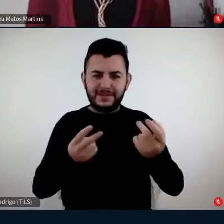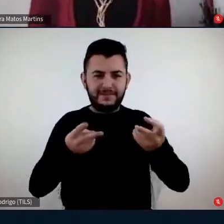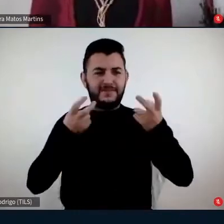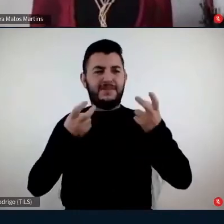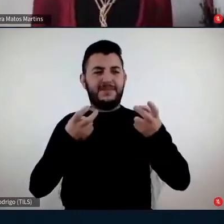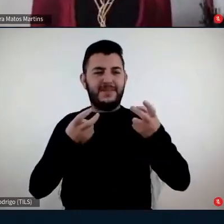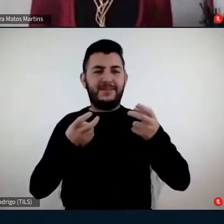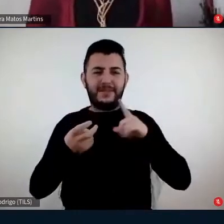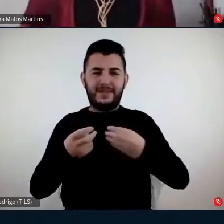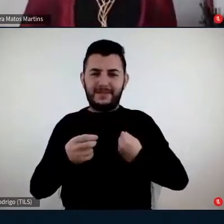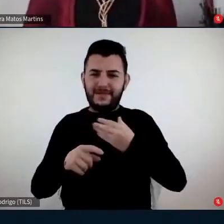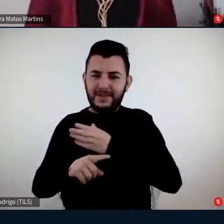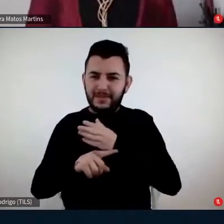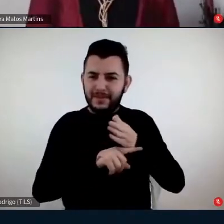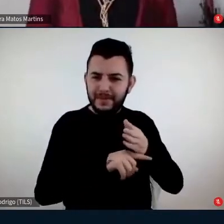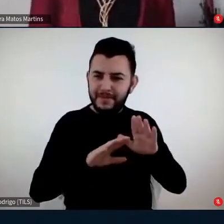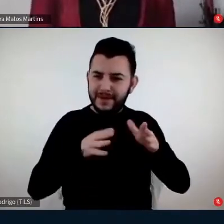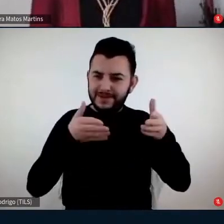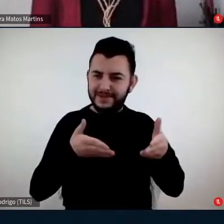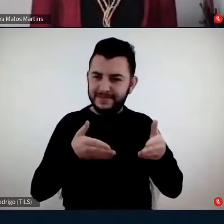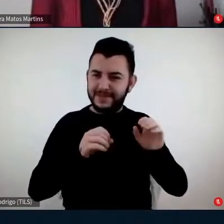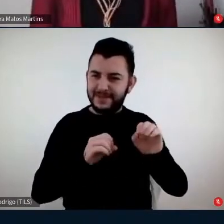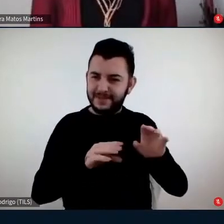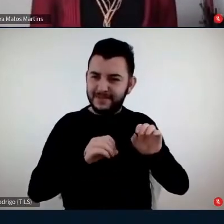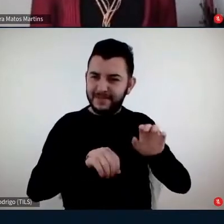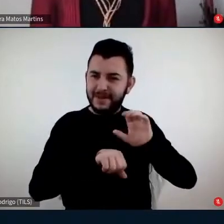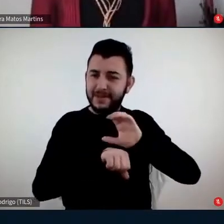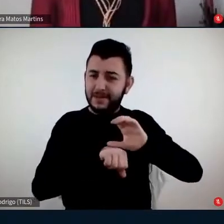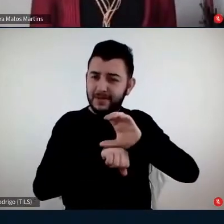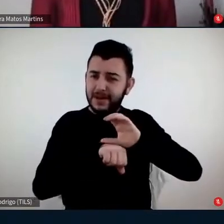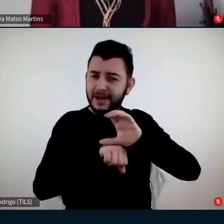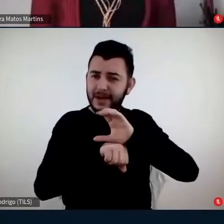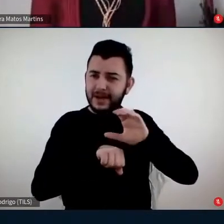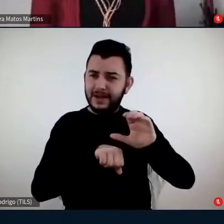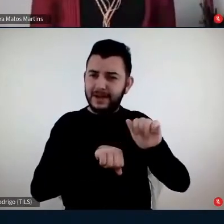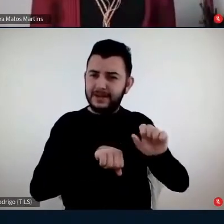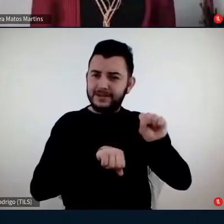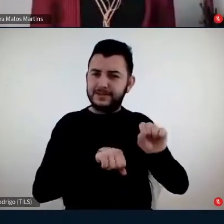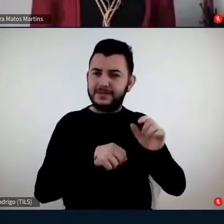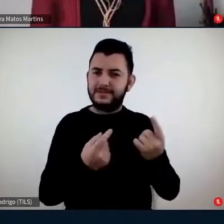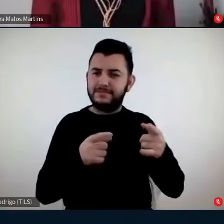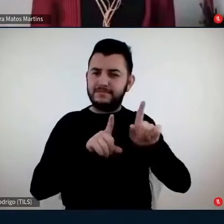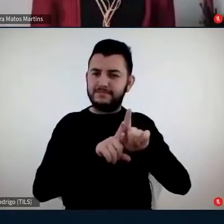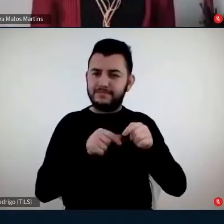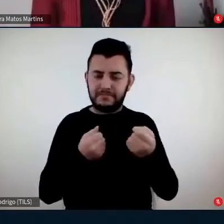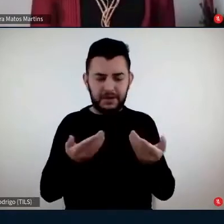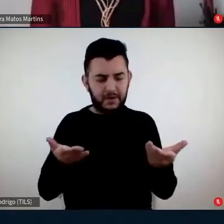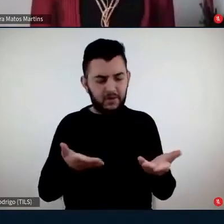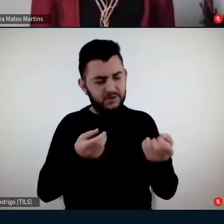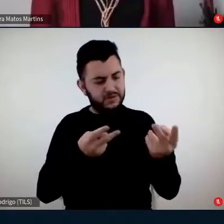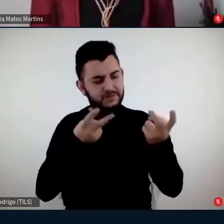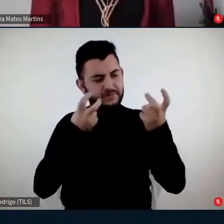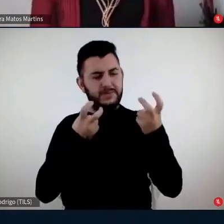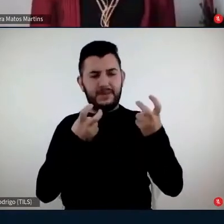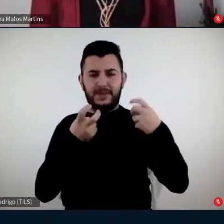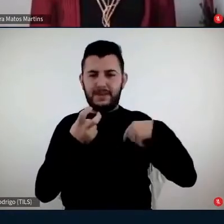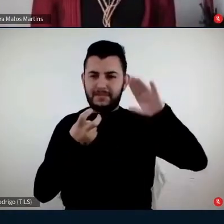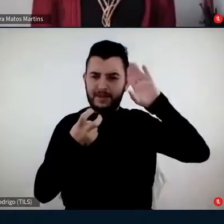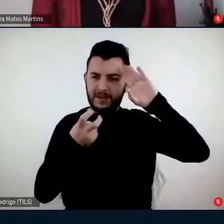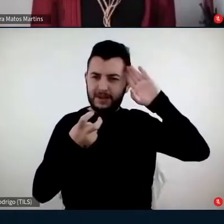CAS, participando, vendo, conhecendo, e que percebe hoje, pela trajetória